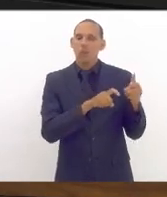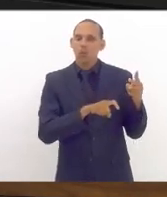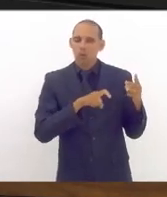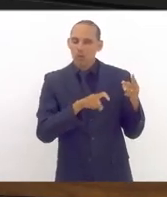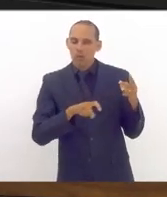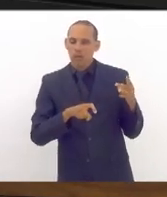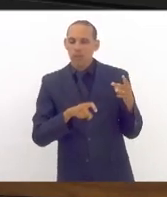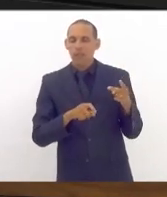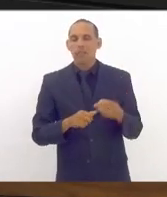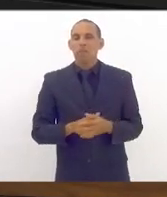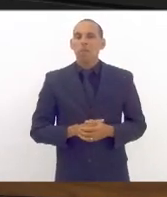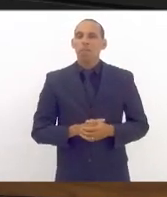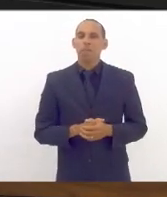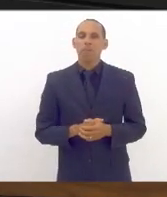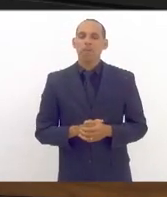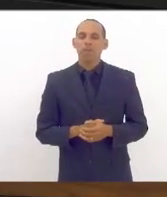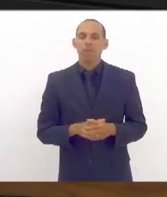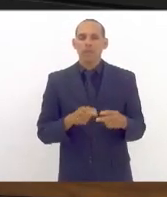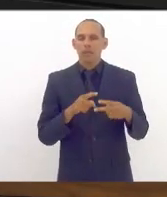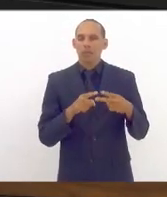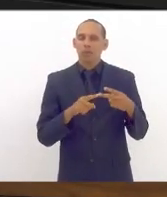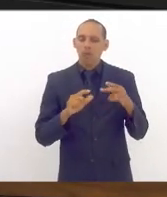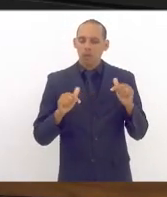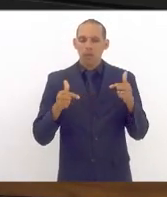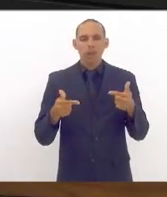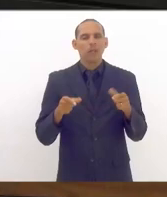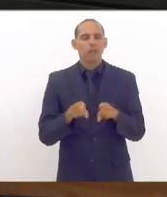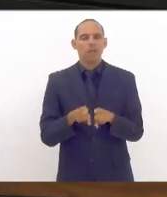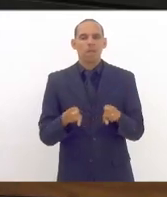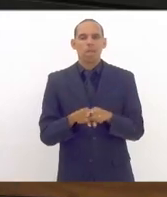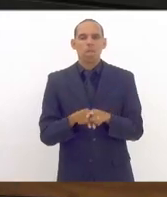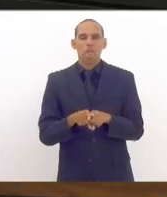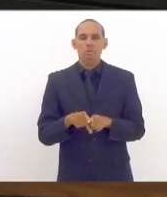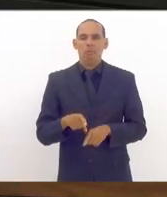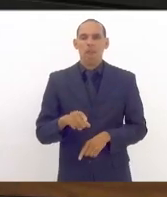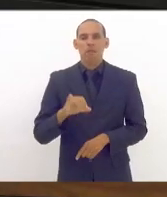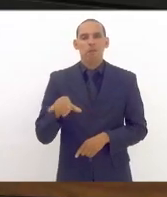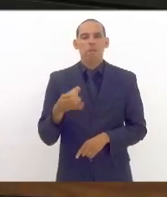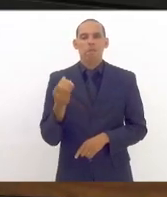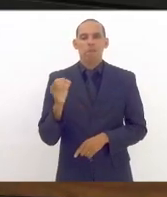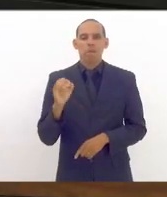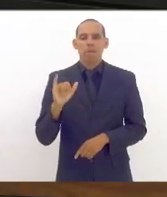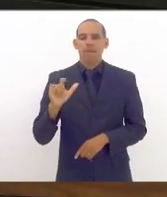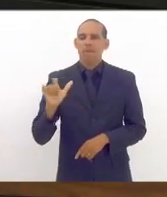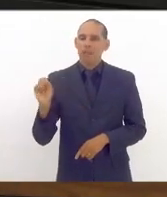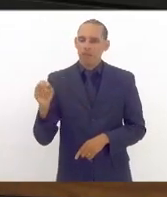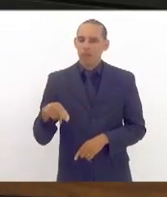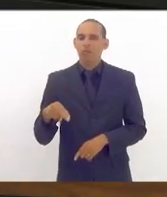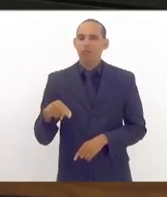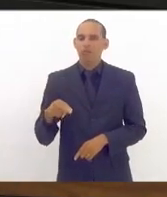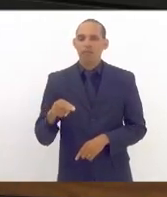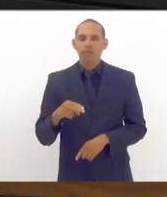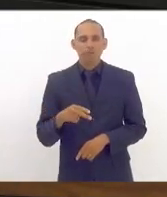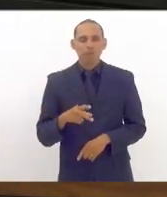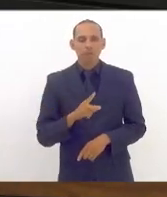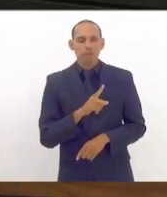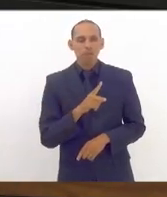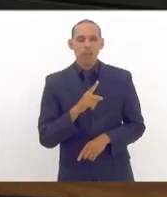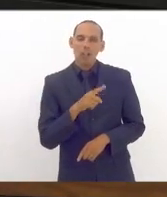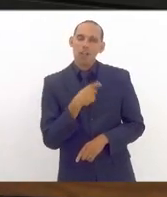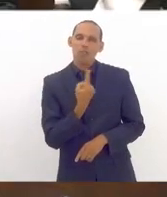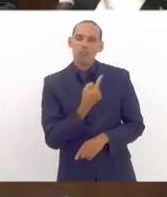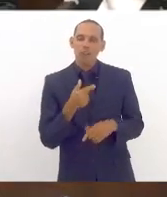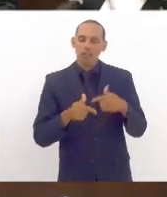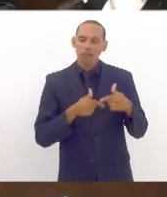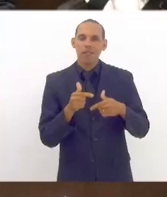Universidade Federal Rural pela iniciativa particularmente também os Joilson com quem a gente já fez já trabalhamos